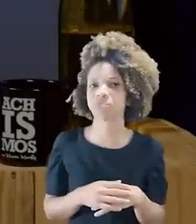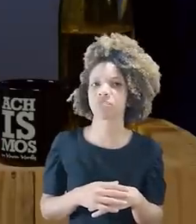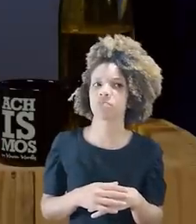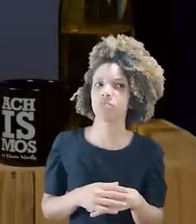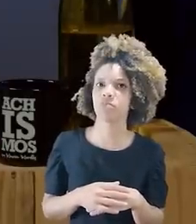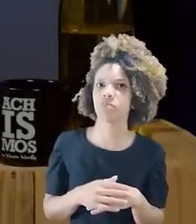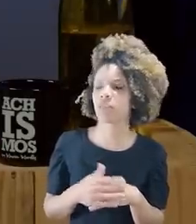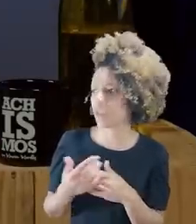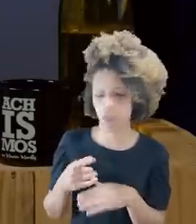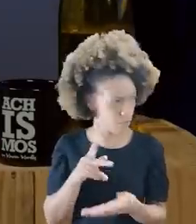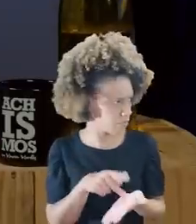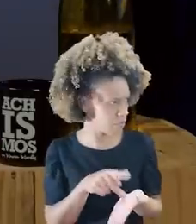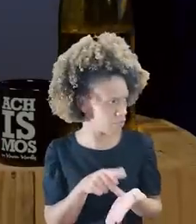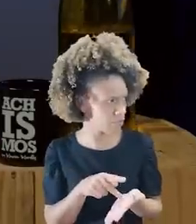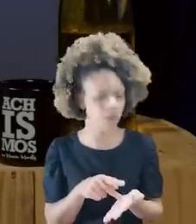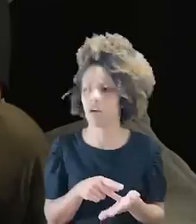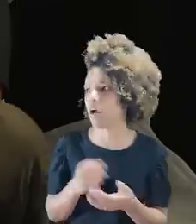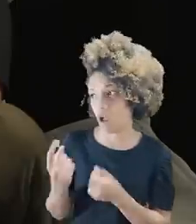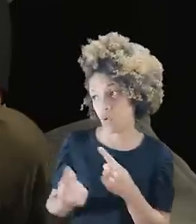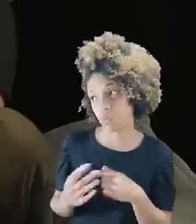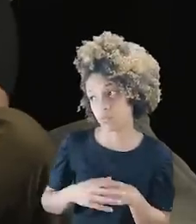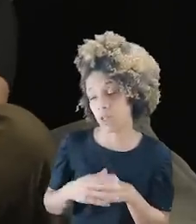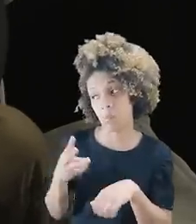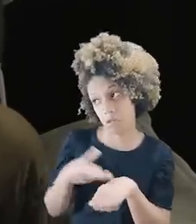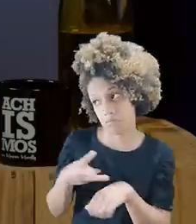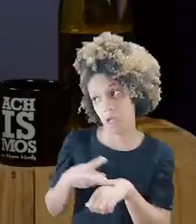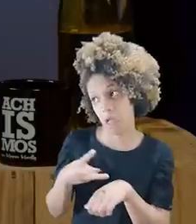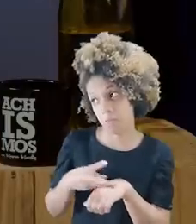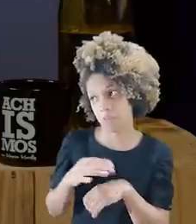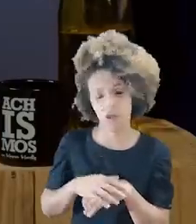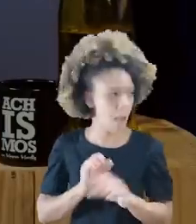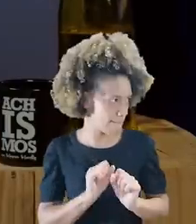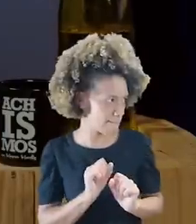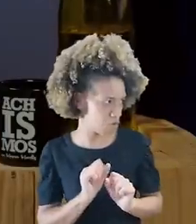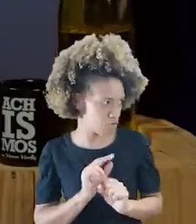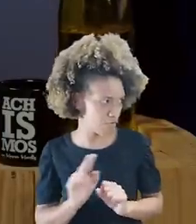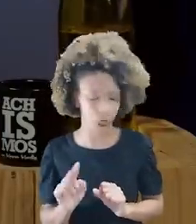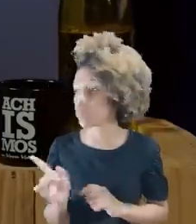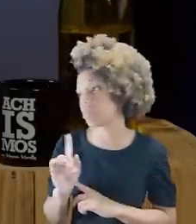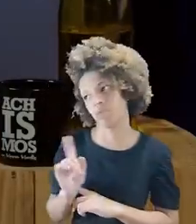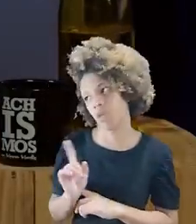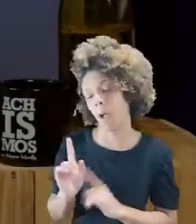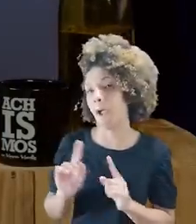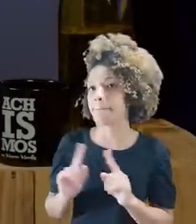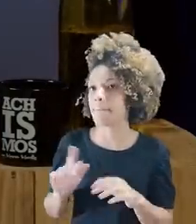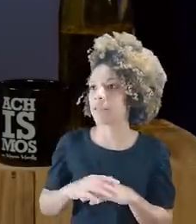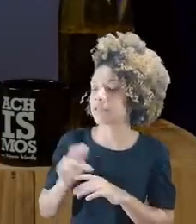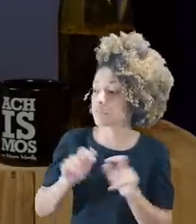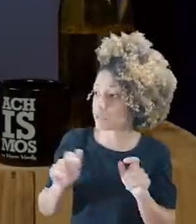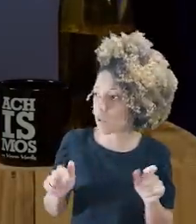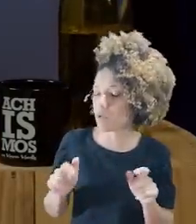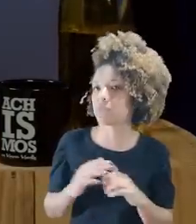não querem elas querem o vício do elas não sabem que elas querem elas não estão tão long mas tão tão